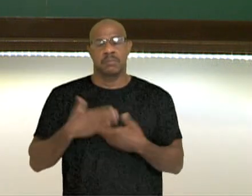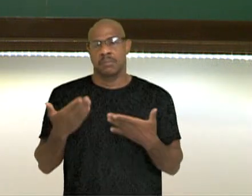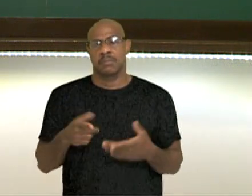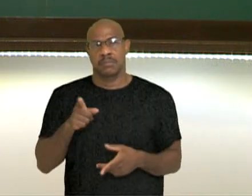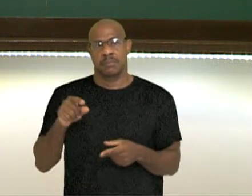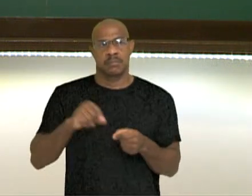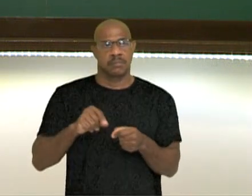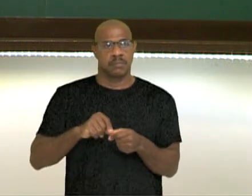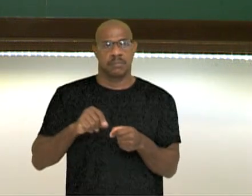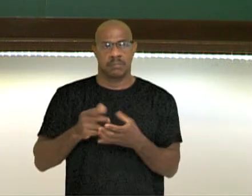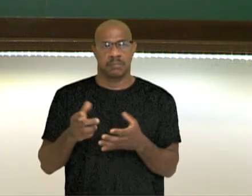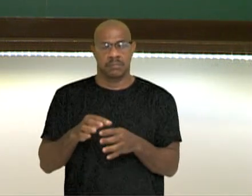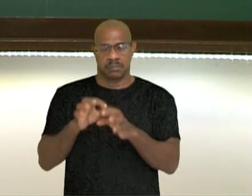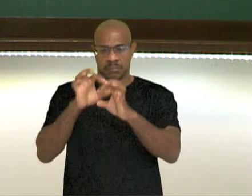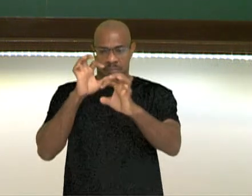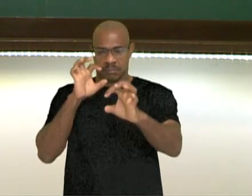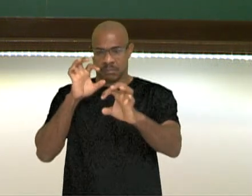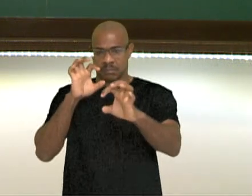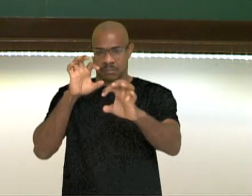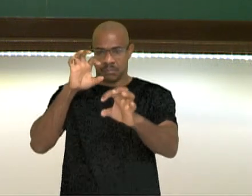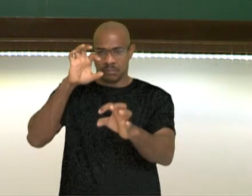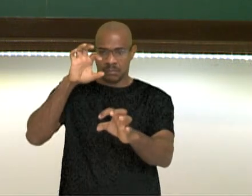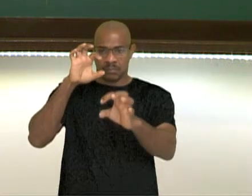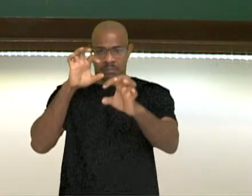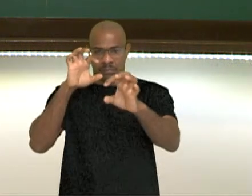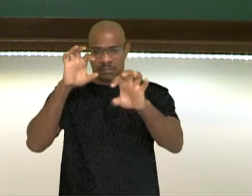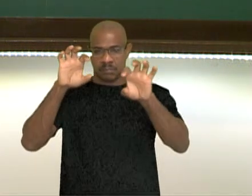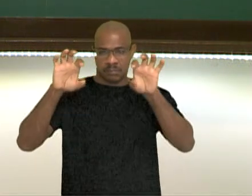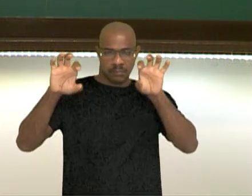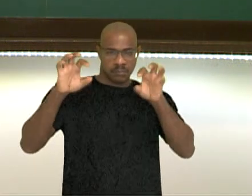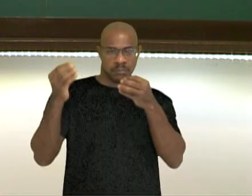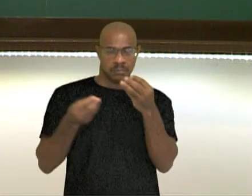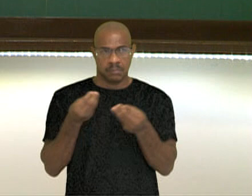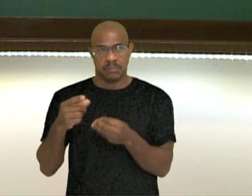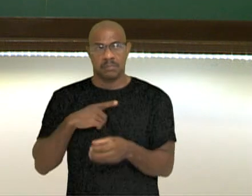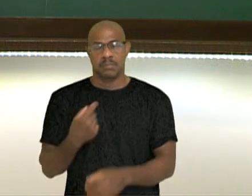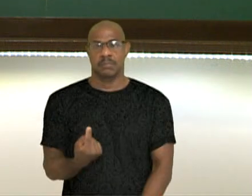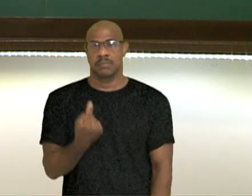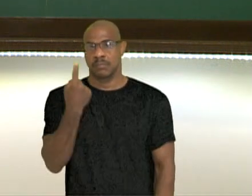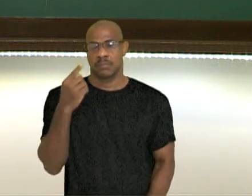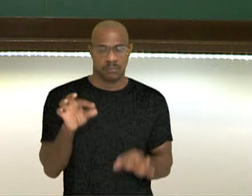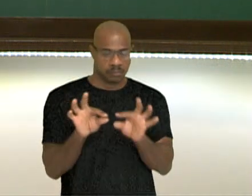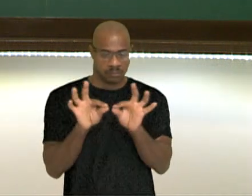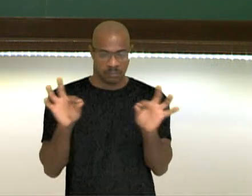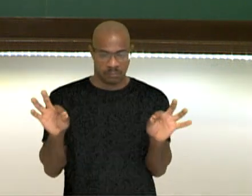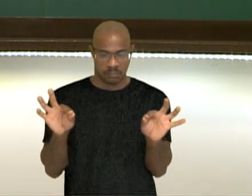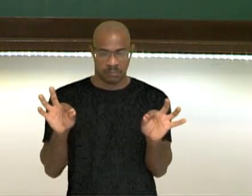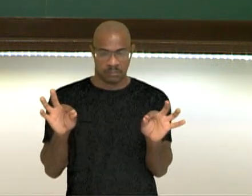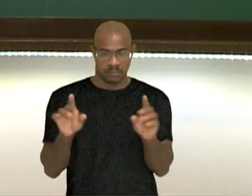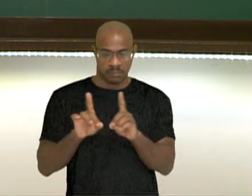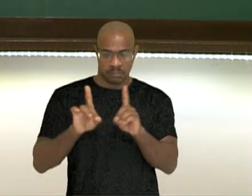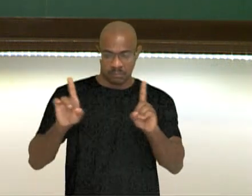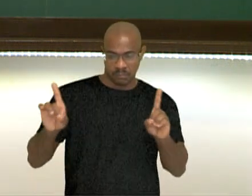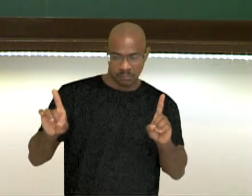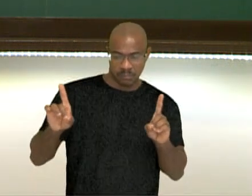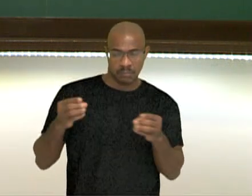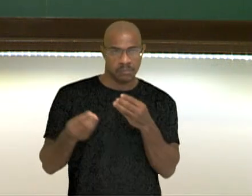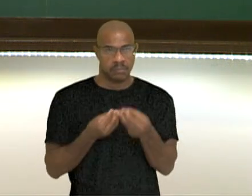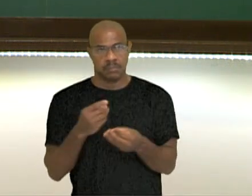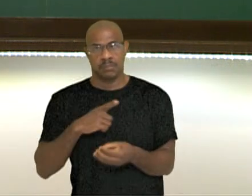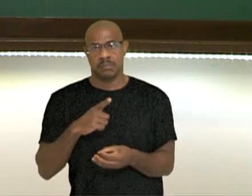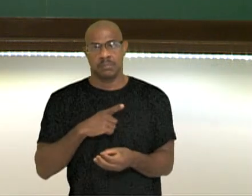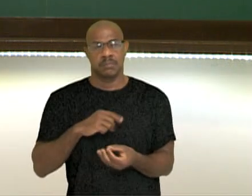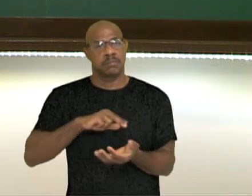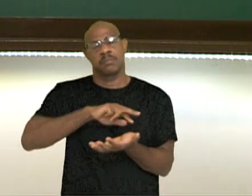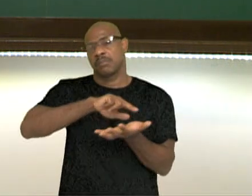vai ter um ângulo de inclinação. E se você tem um ângulo de inclinação e tem pelo menos uma medida conhecida, você tem todas as condições